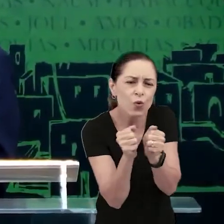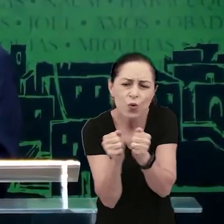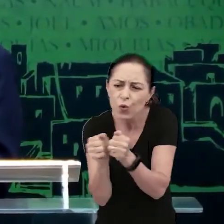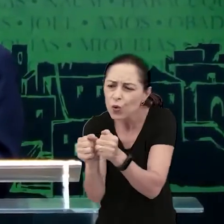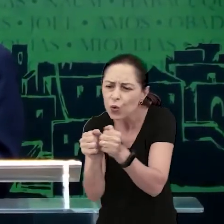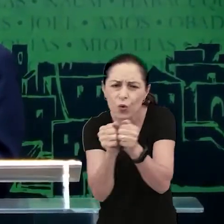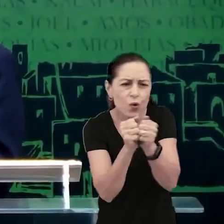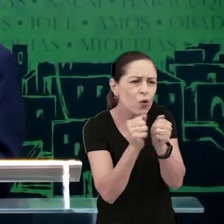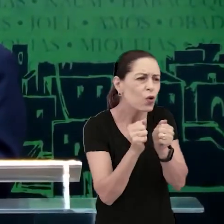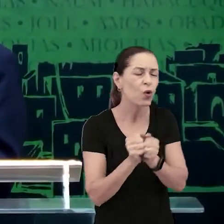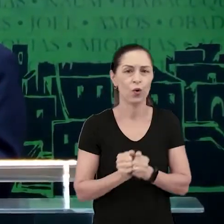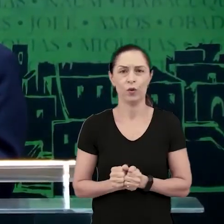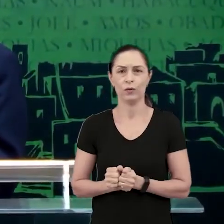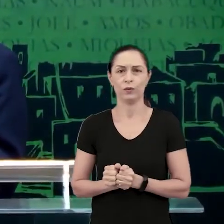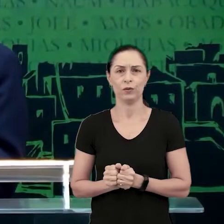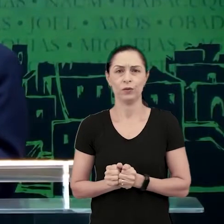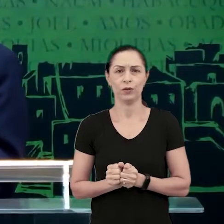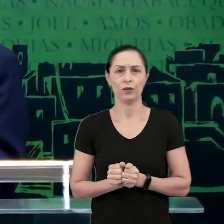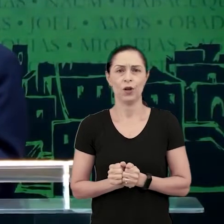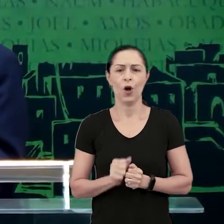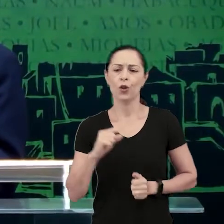poderes para a prática do mal.